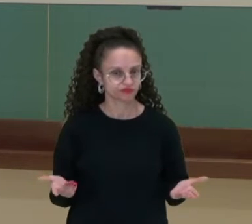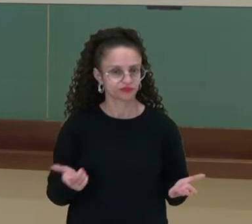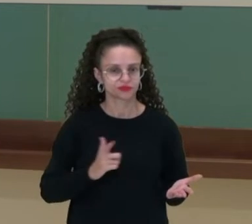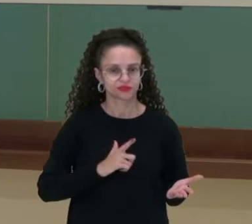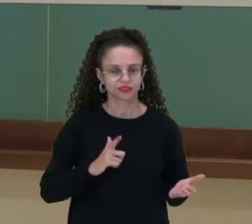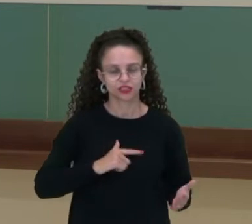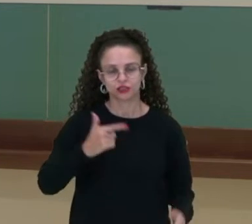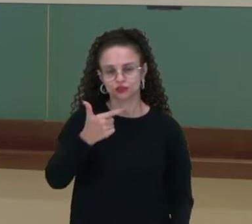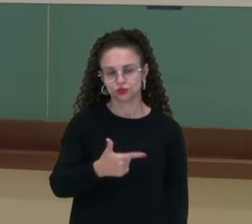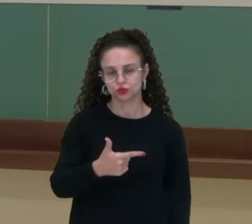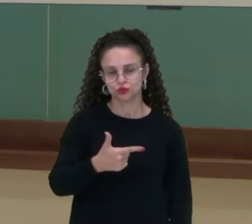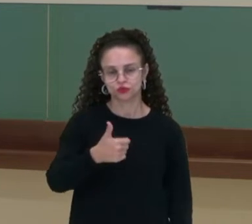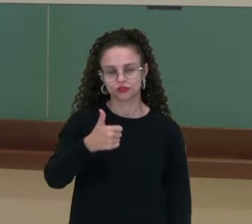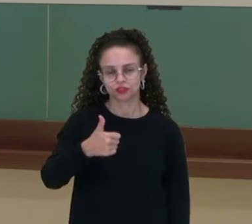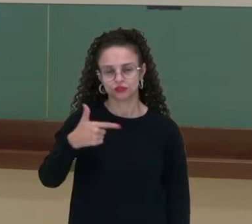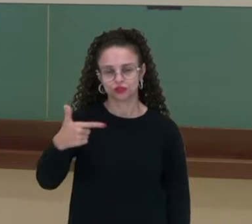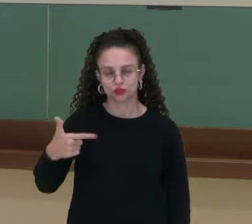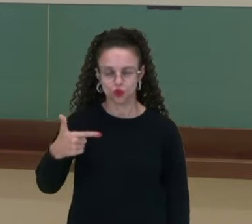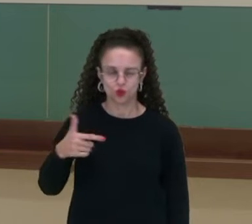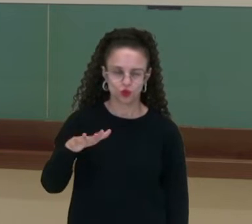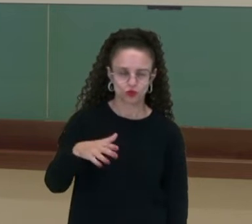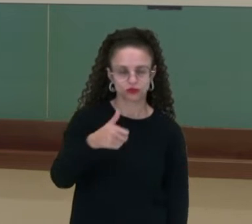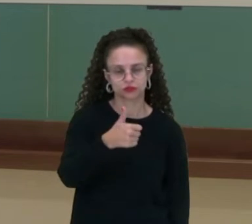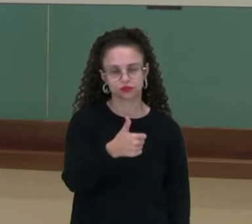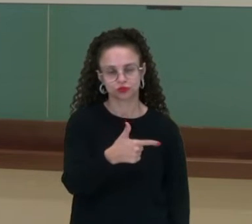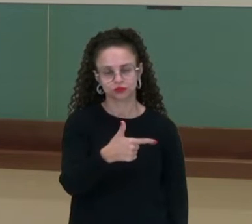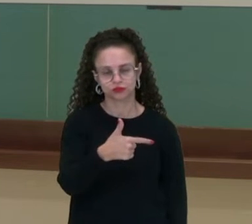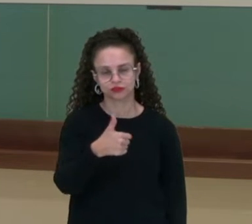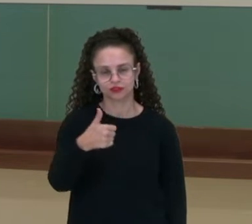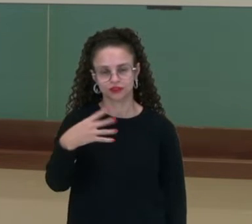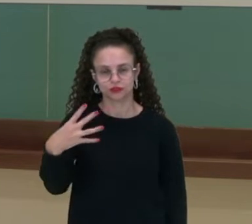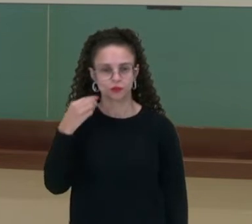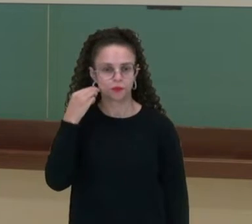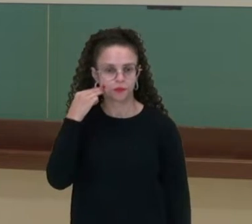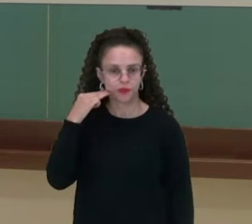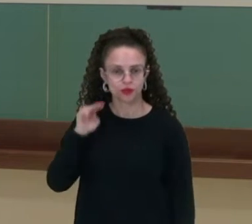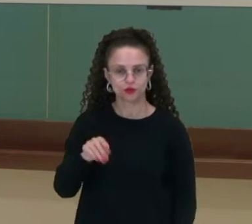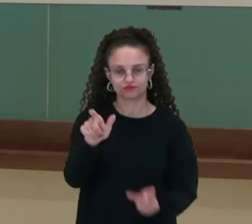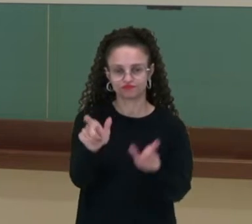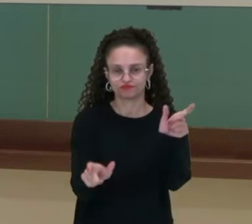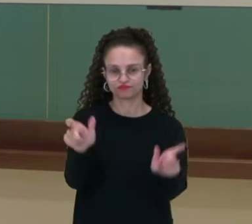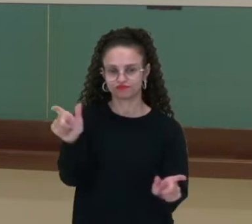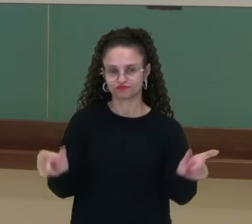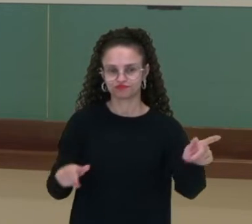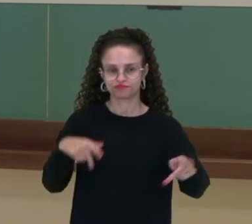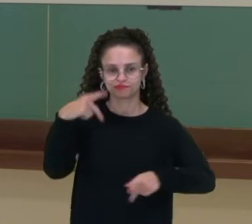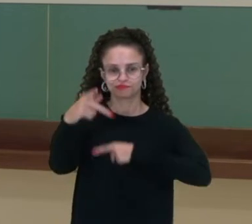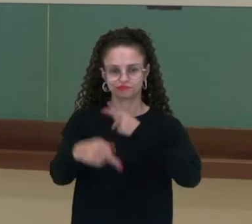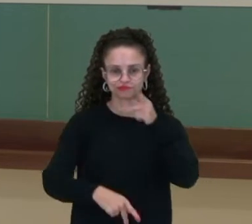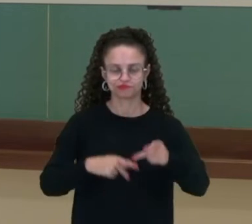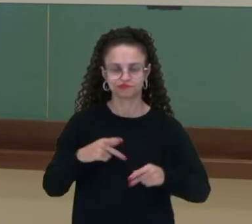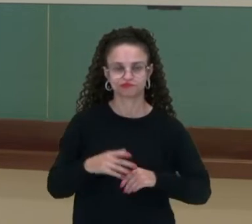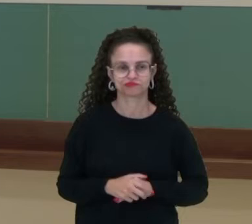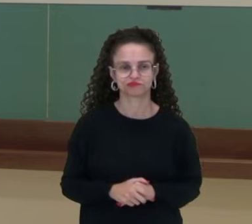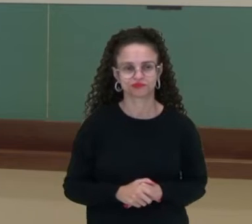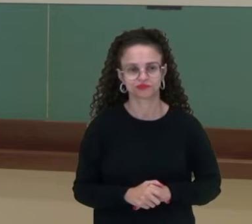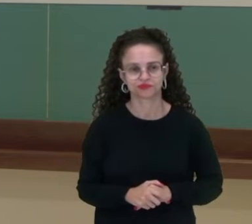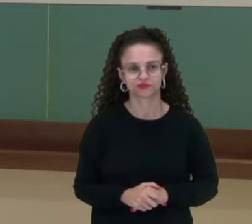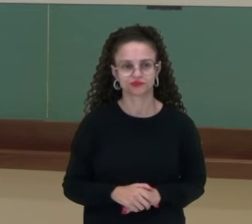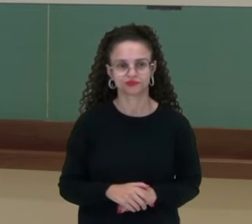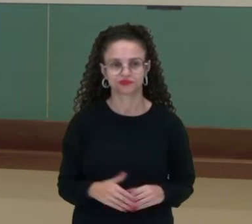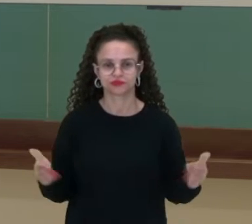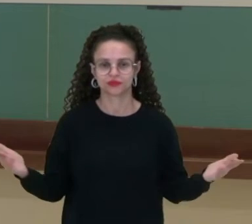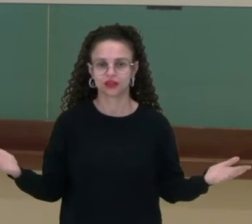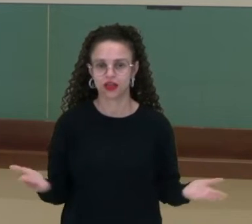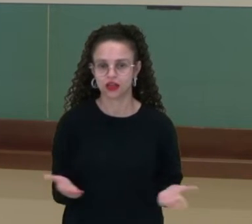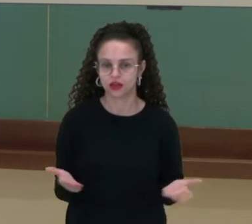aí 212 a 214 milhões de habitantes, beleza? Muito bem. E aqui nós temos um outro mapa,